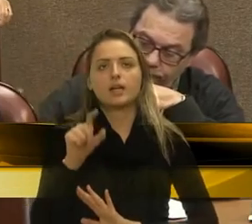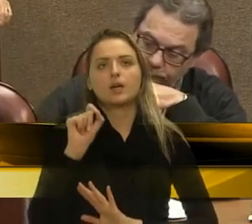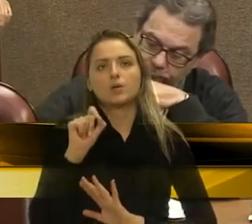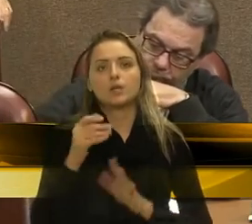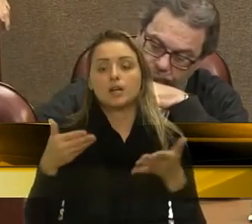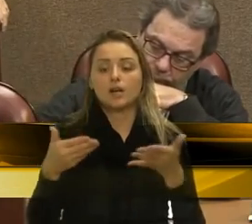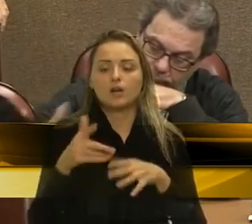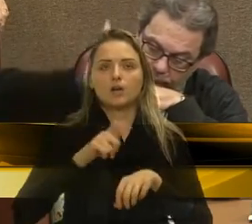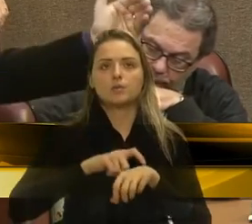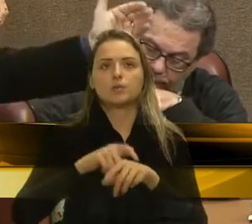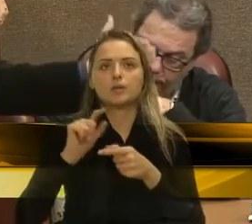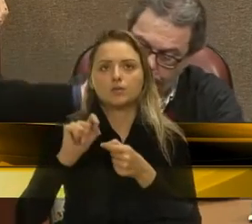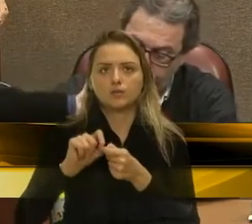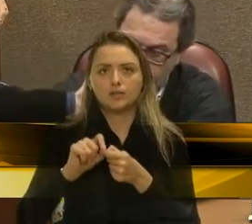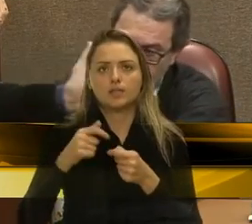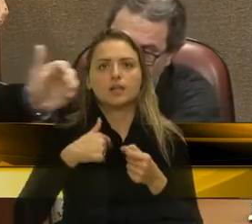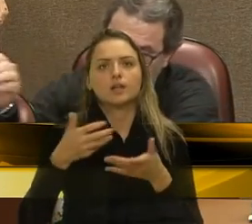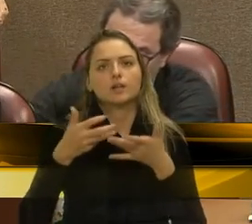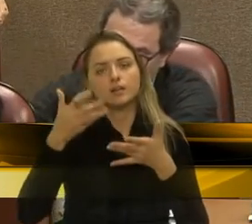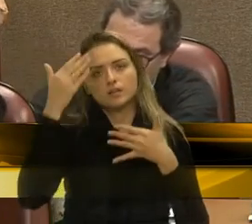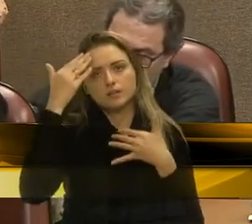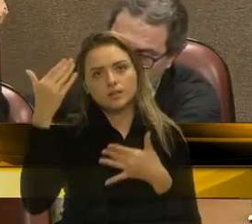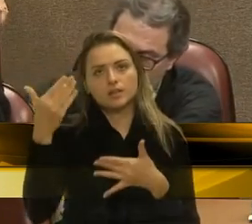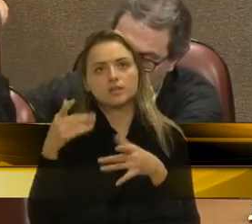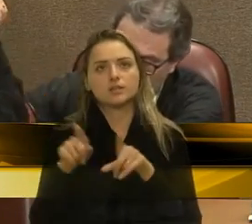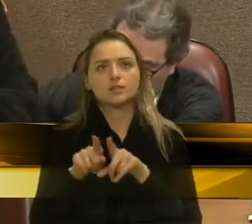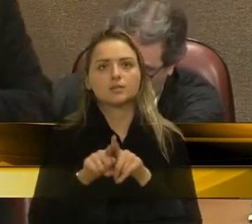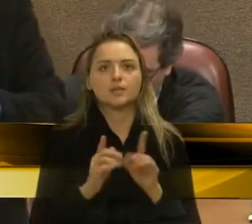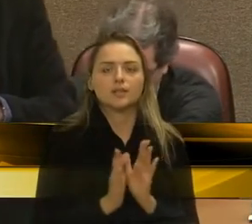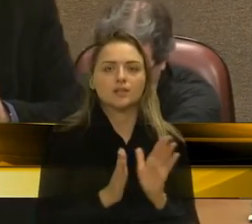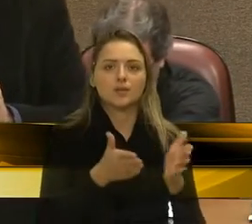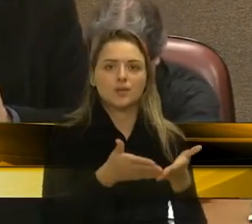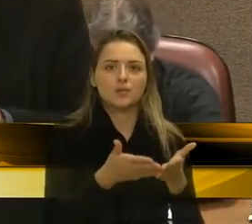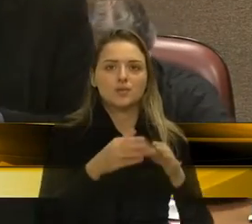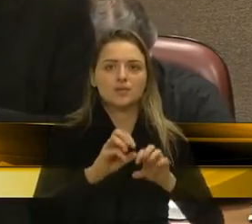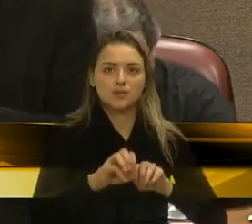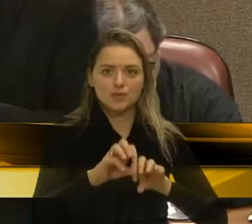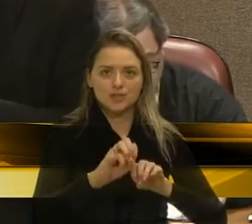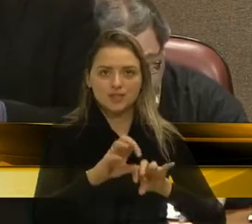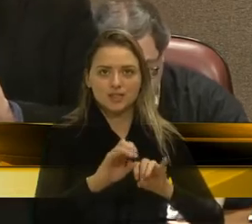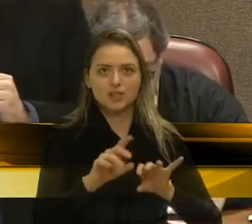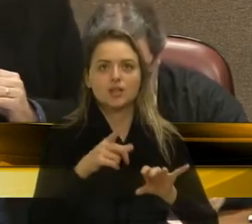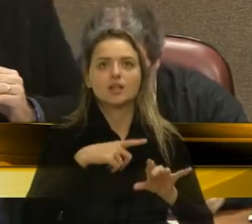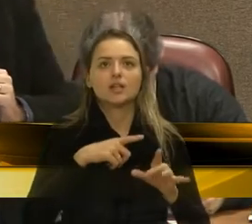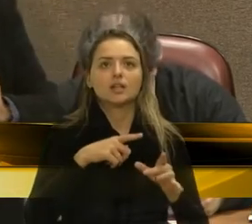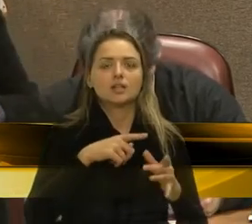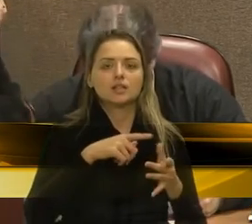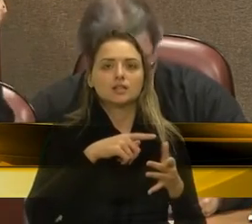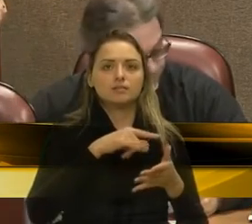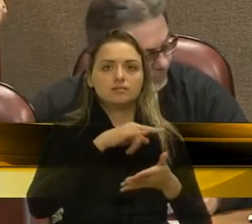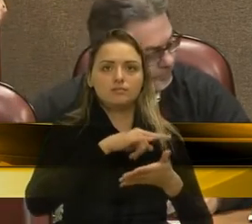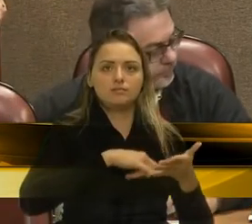momento nós estamos fazendo. Eu quero agradecer sobremaneira também a Comissão de Educação, que prolatou